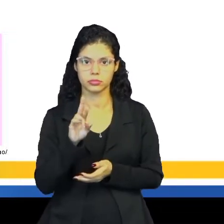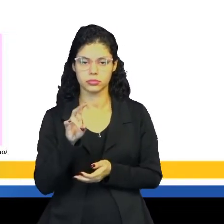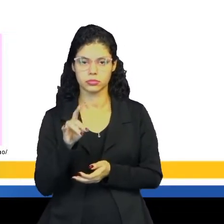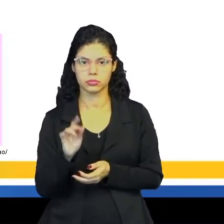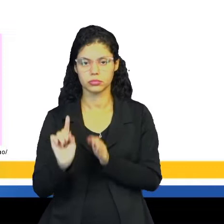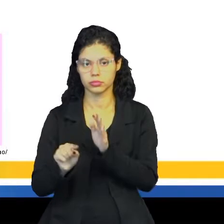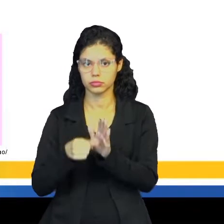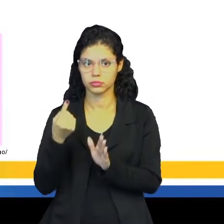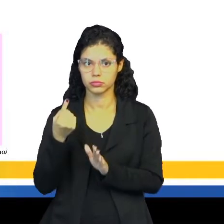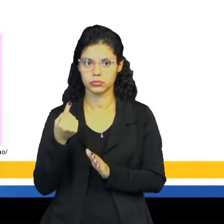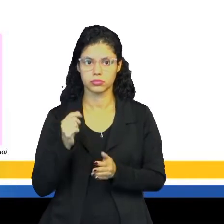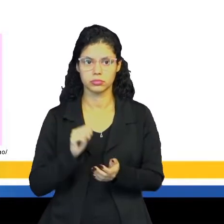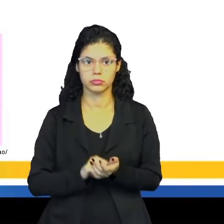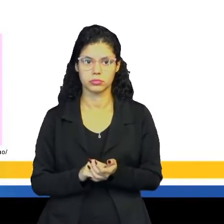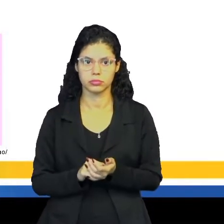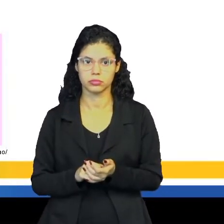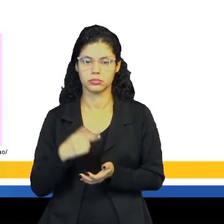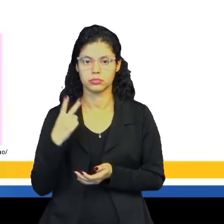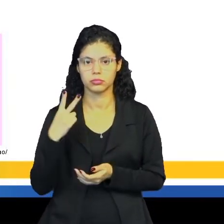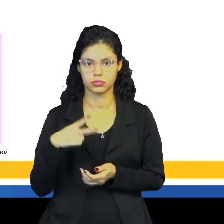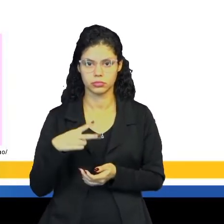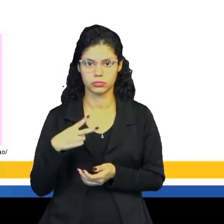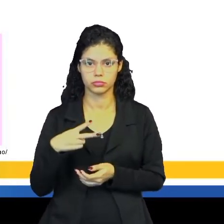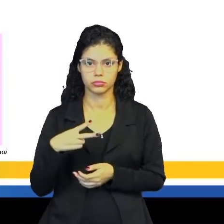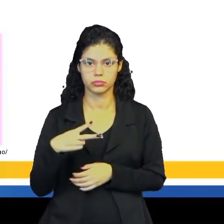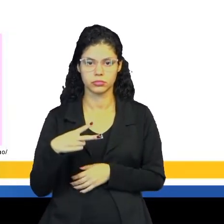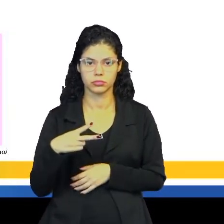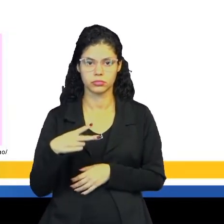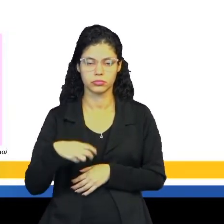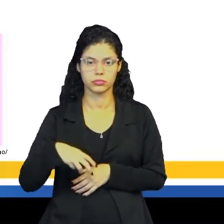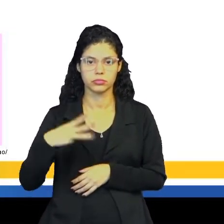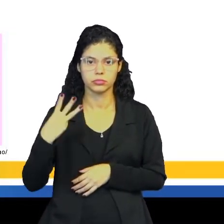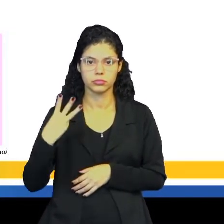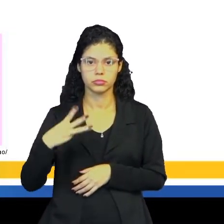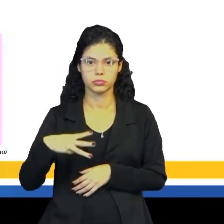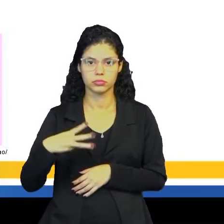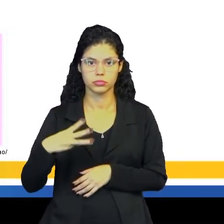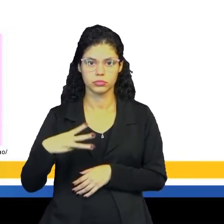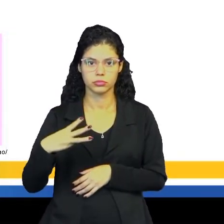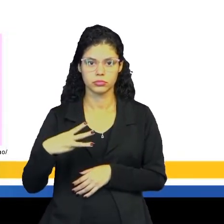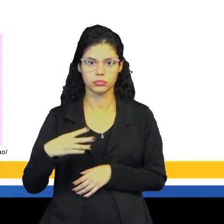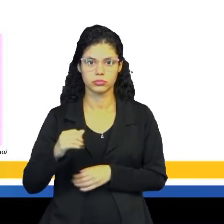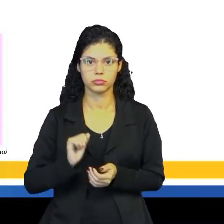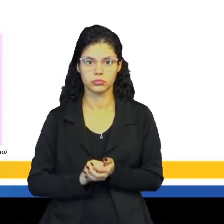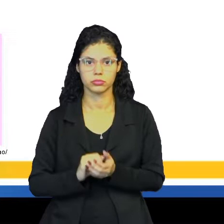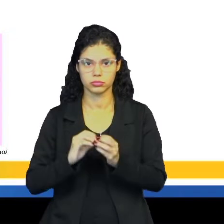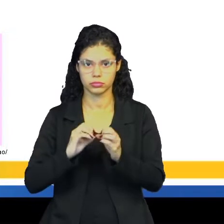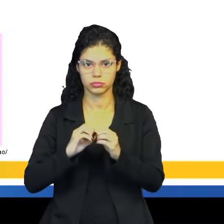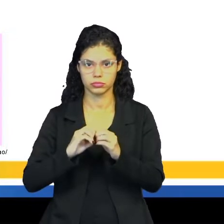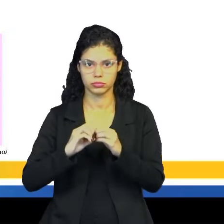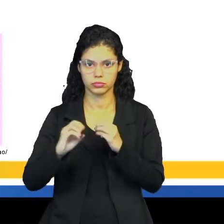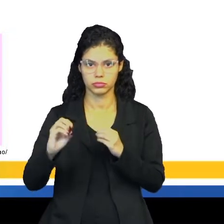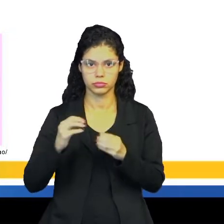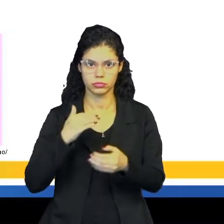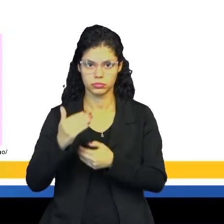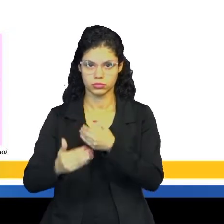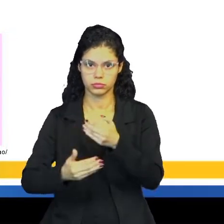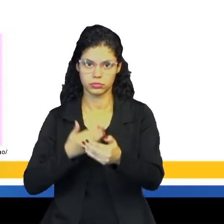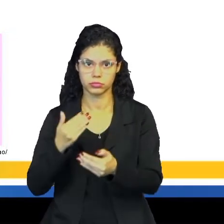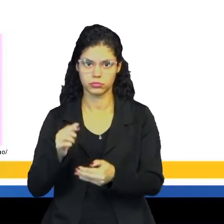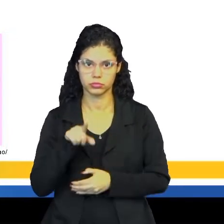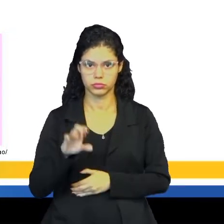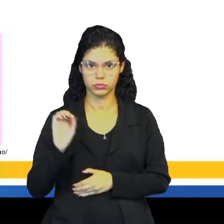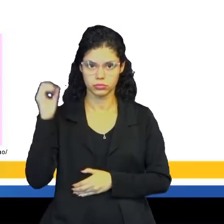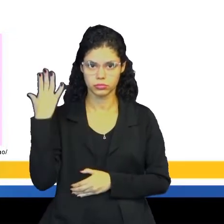primário, nós temos o folículo ovariano secundário, e nós temos aí um processo de óvulo um pouco mais desenvolvido. Isso